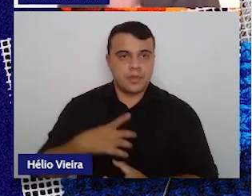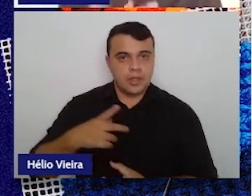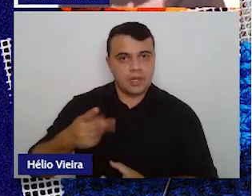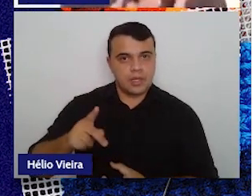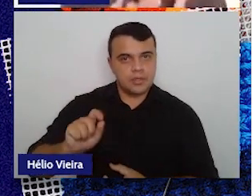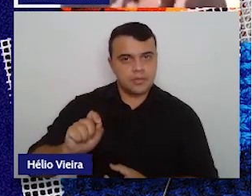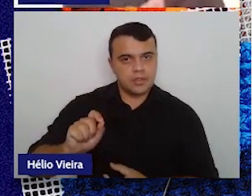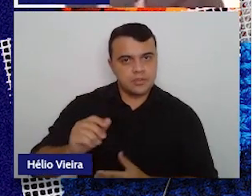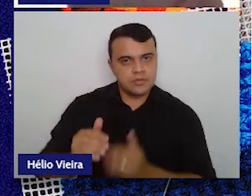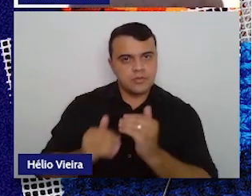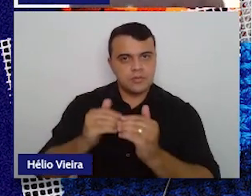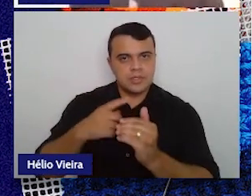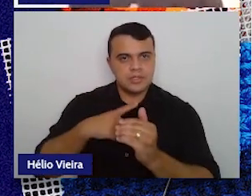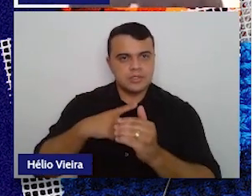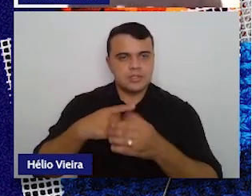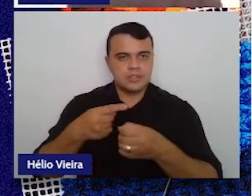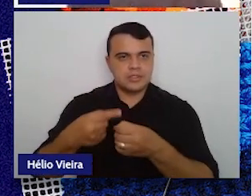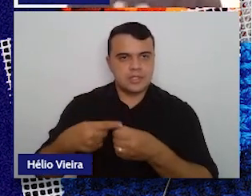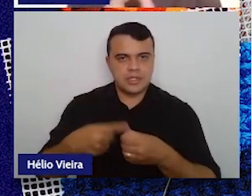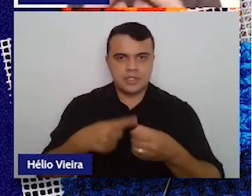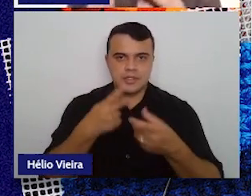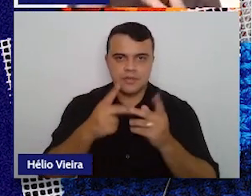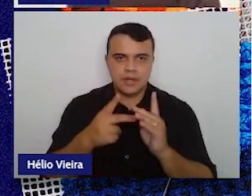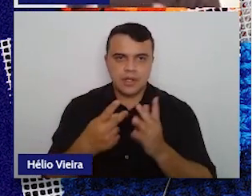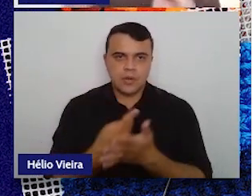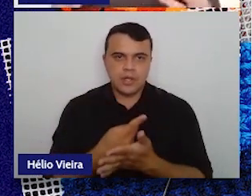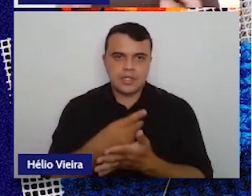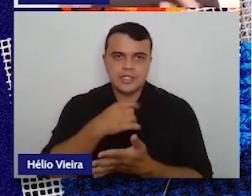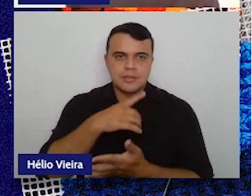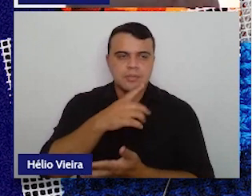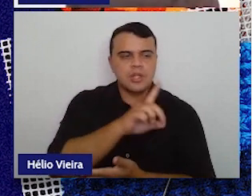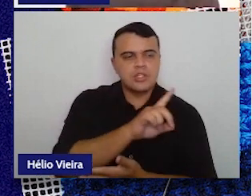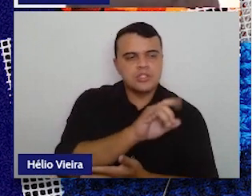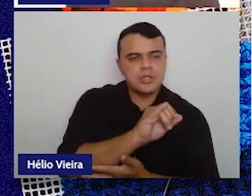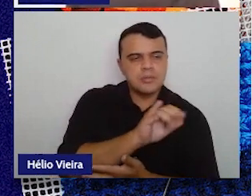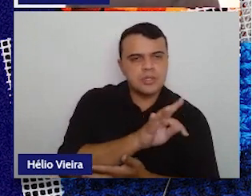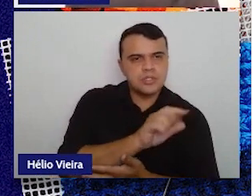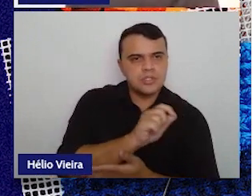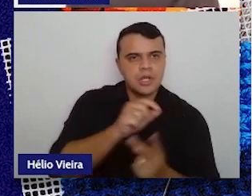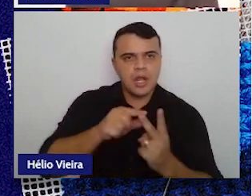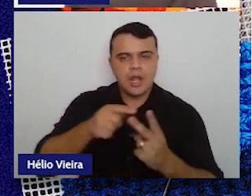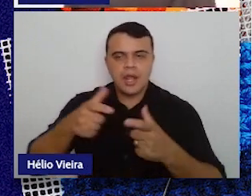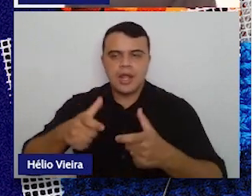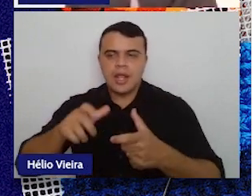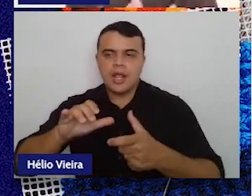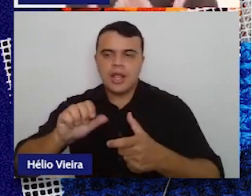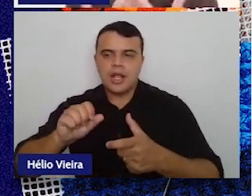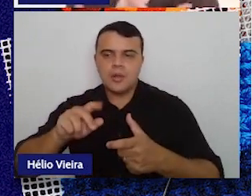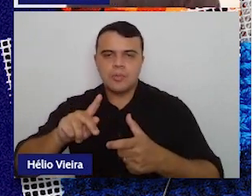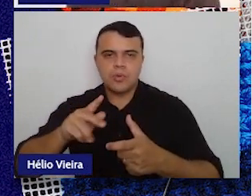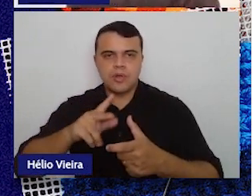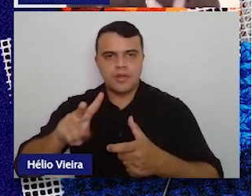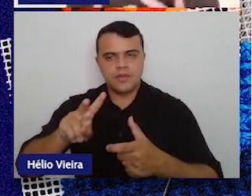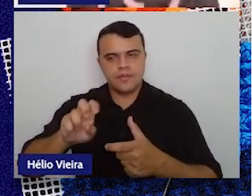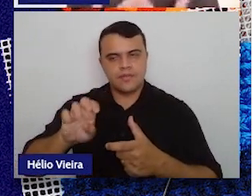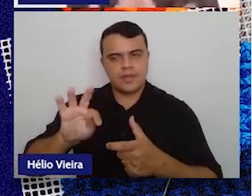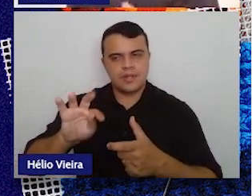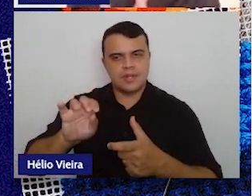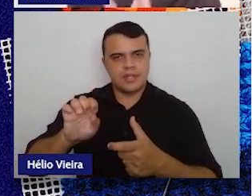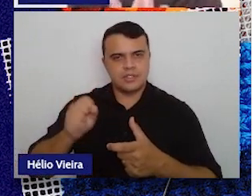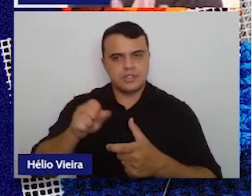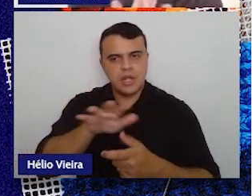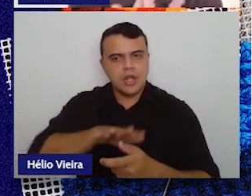Esse desenvolvimento de cidades, ele passa a ser, Diamantina e Campo das Vertentes, elas passam a ser conhecidas